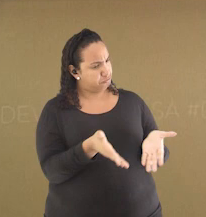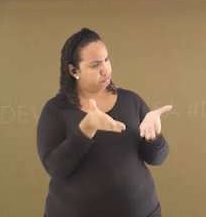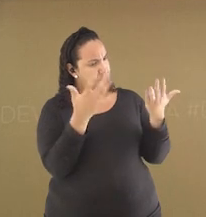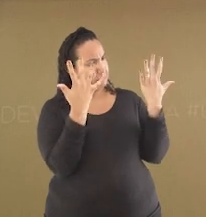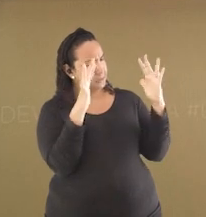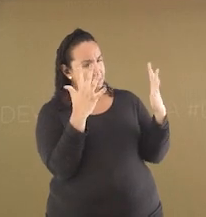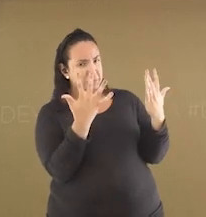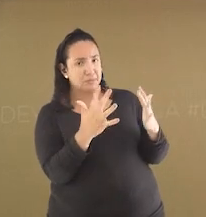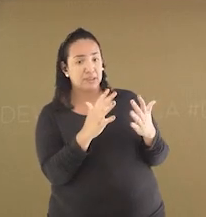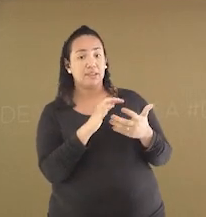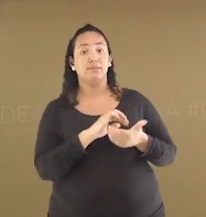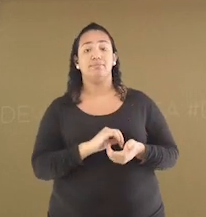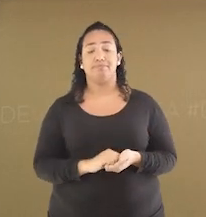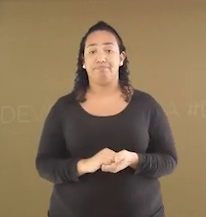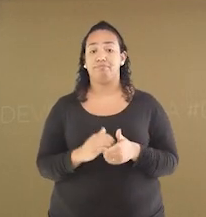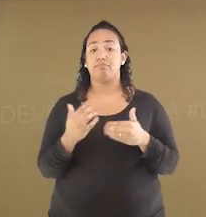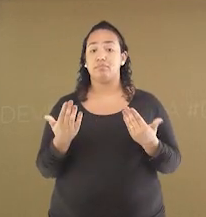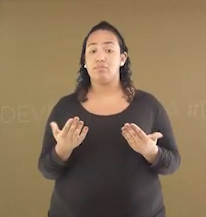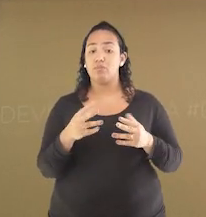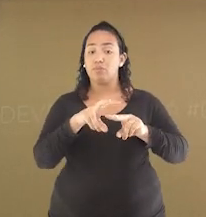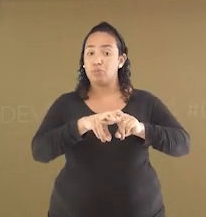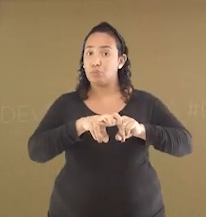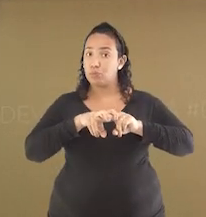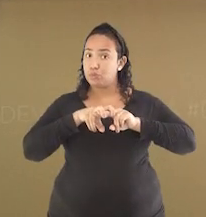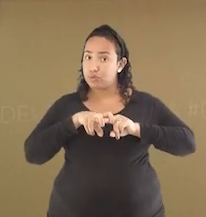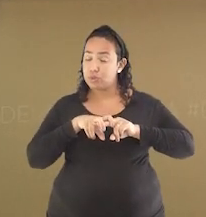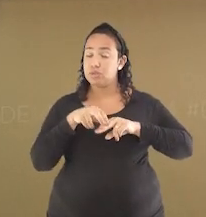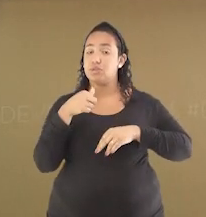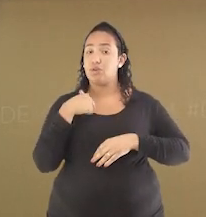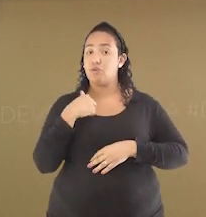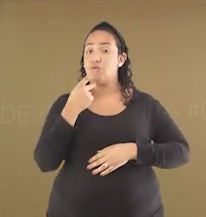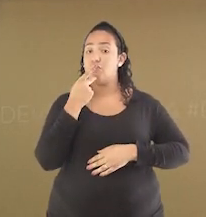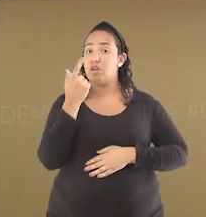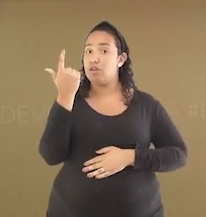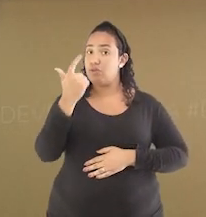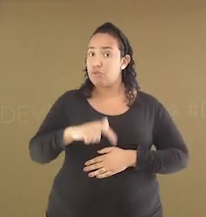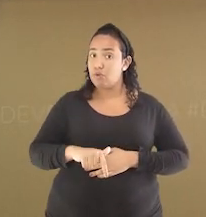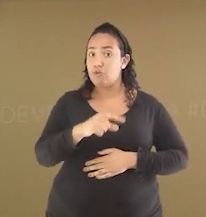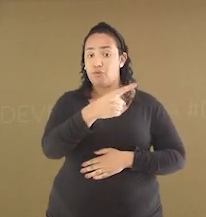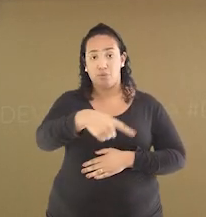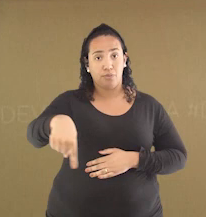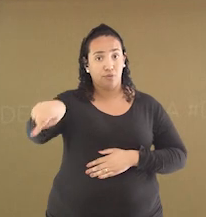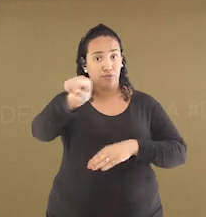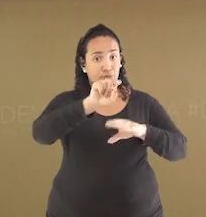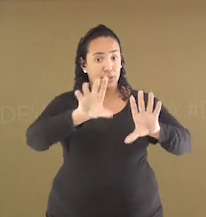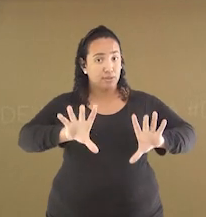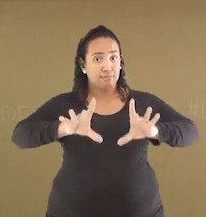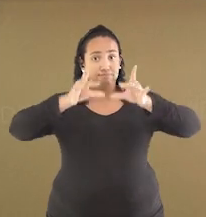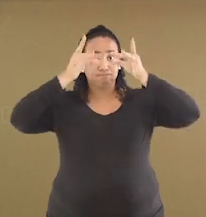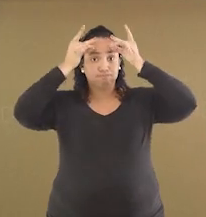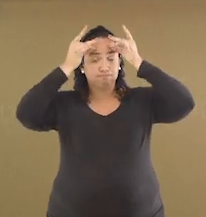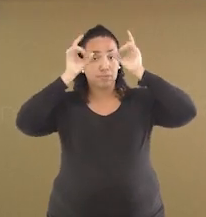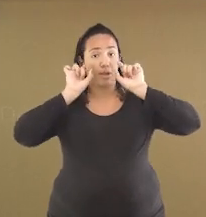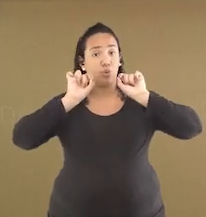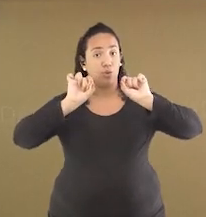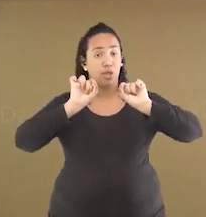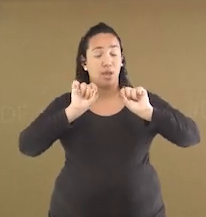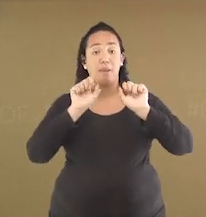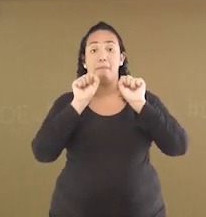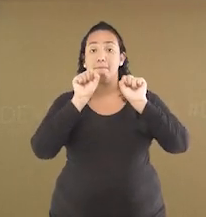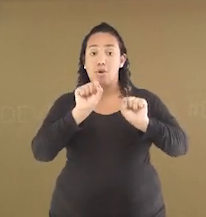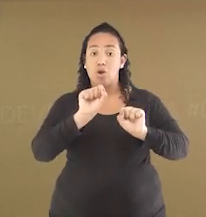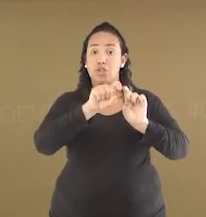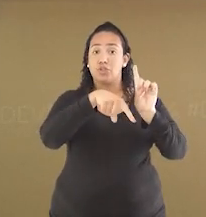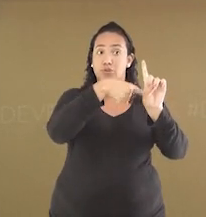essa obra. Por isso, reforço para que você não se esqueça. Crítica também